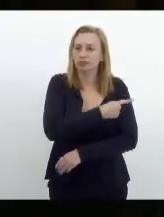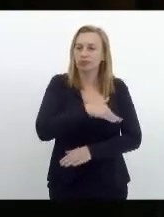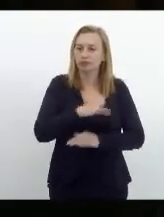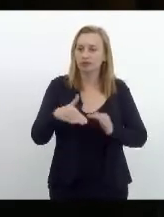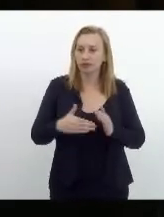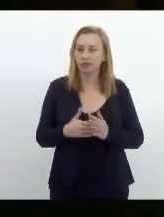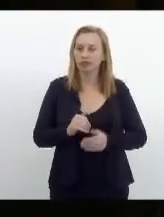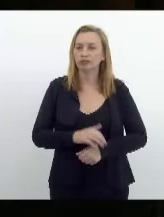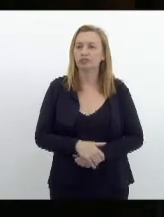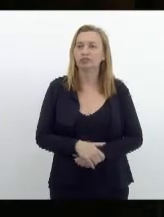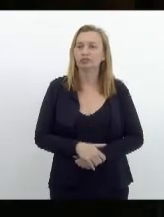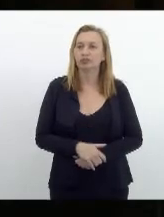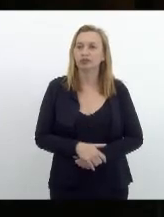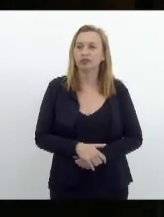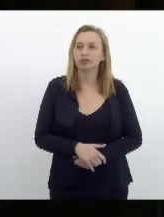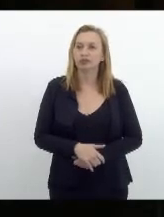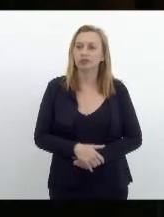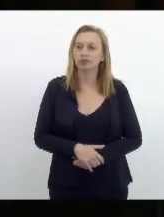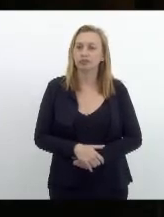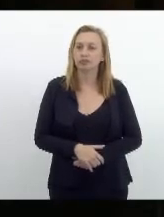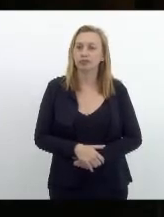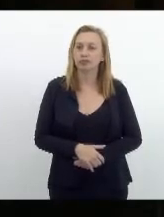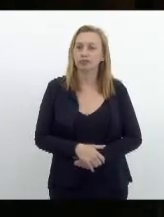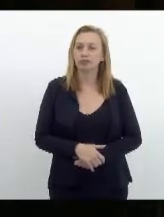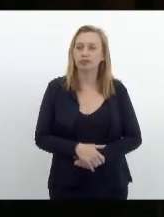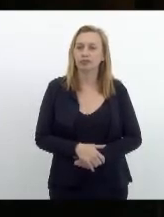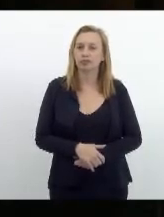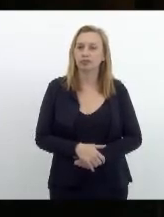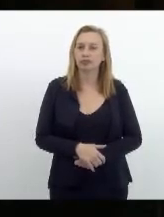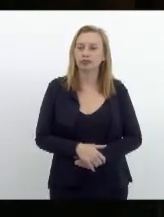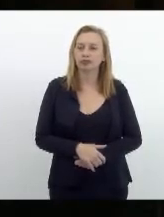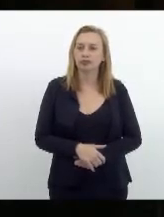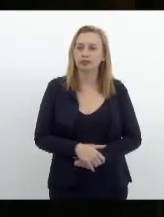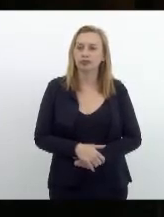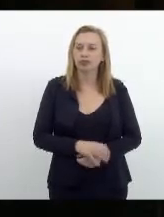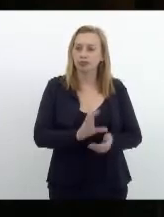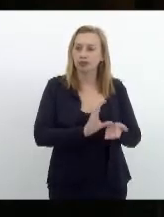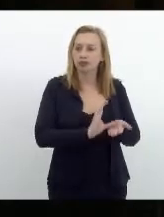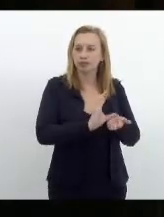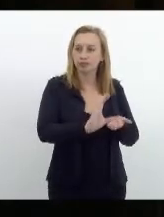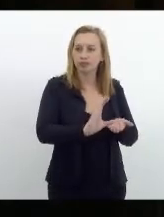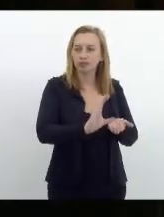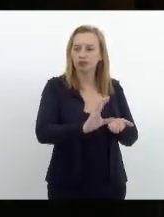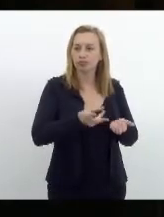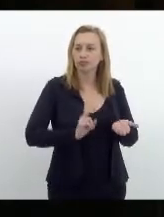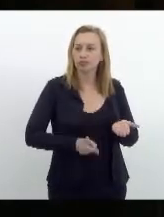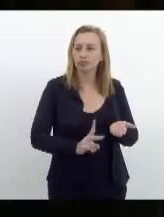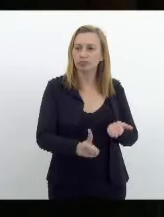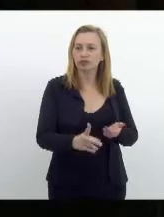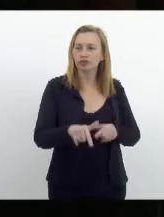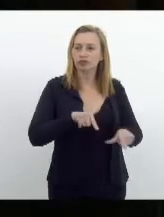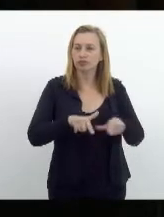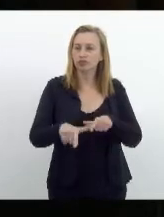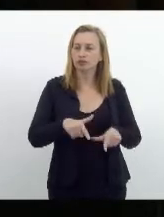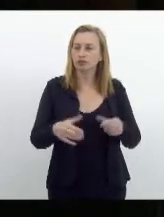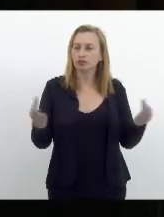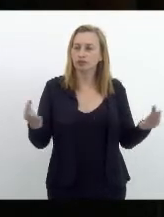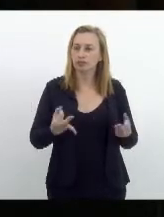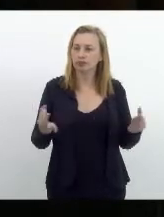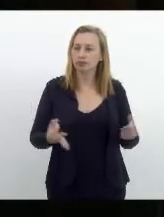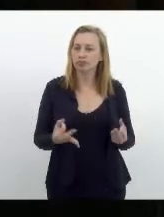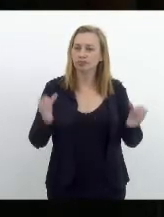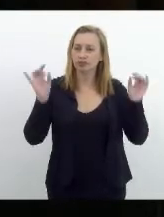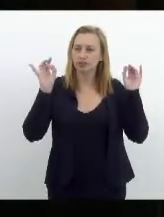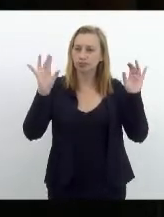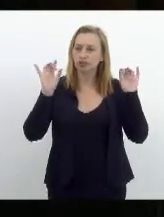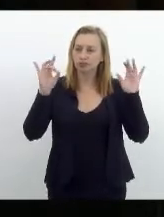população. Dessa forma, eu considero que destinar recursos para a continuidade de um trabalho tão nobre e essencial é